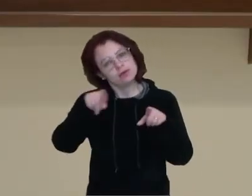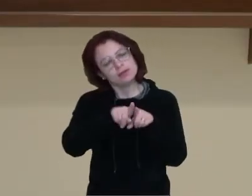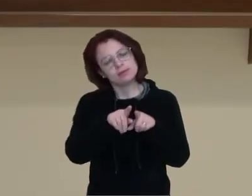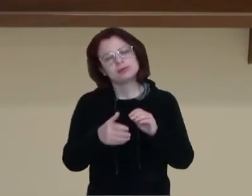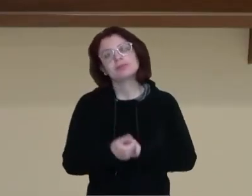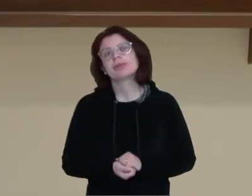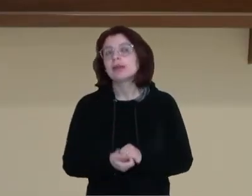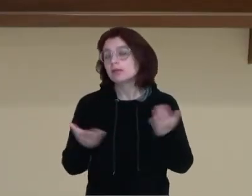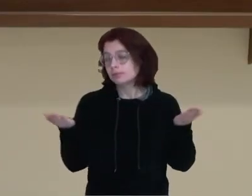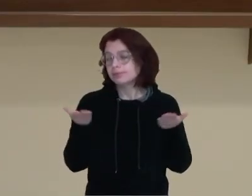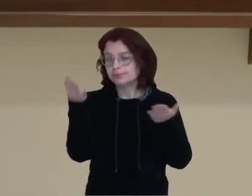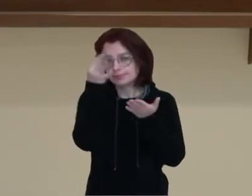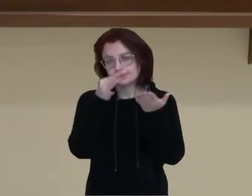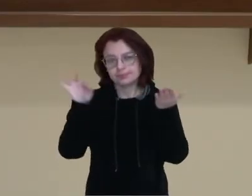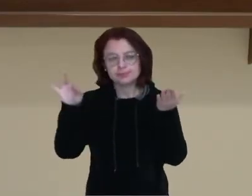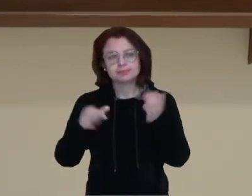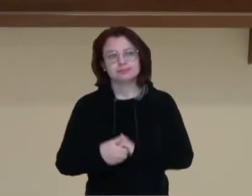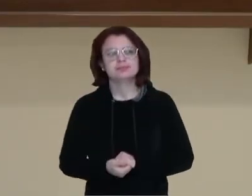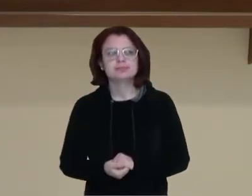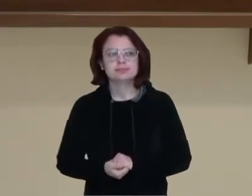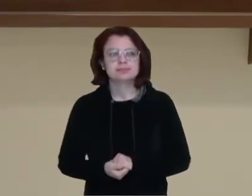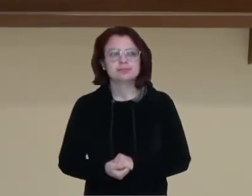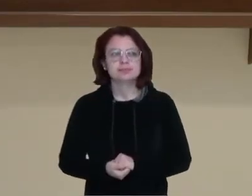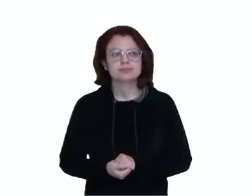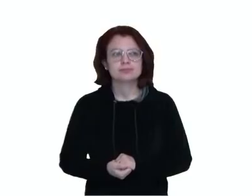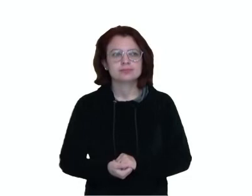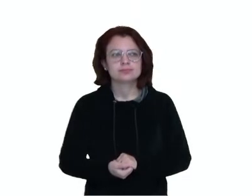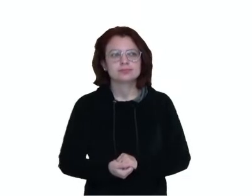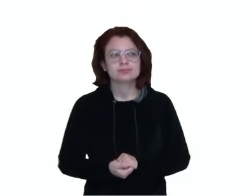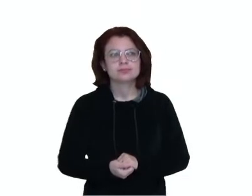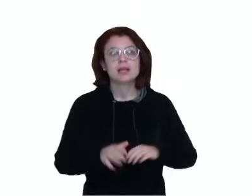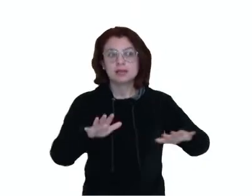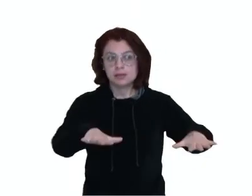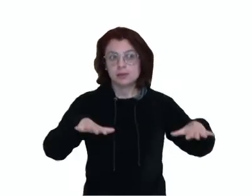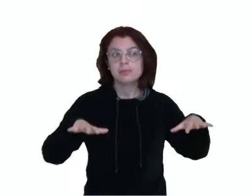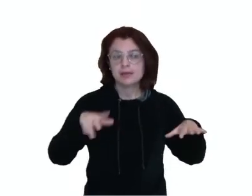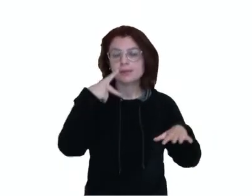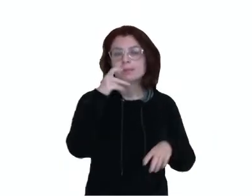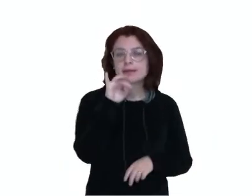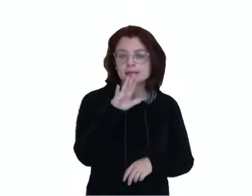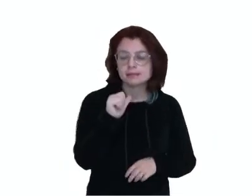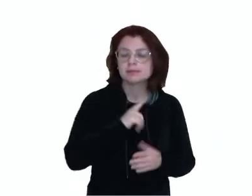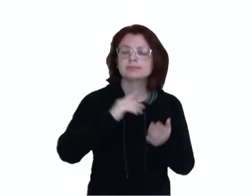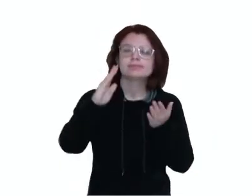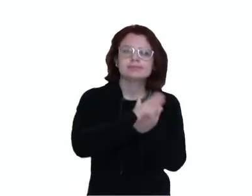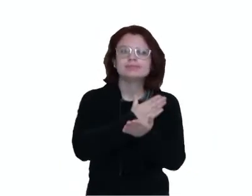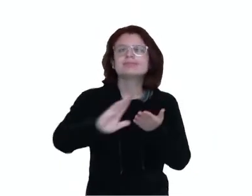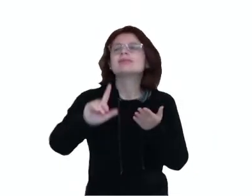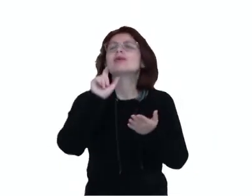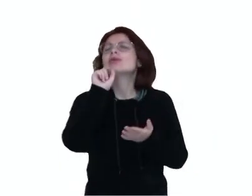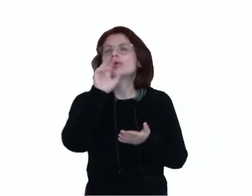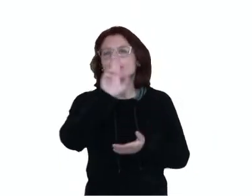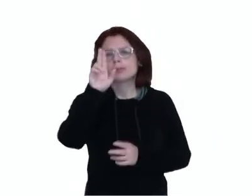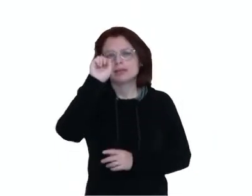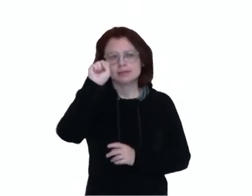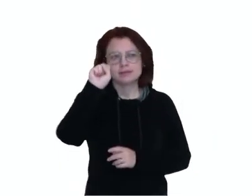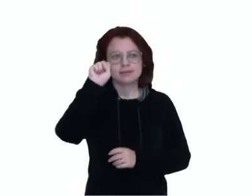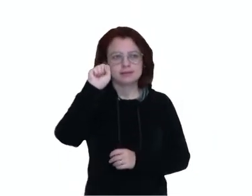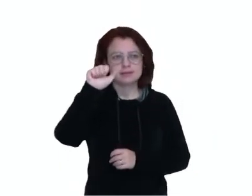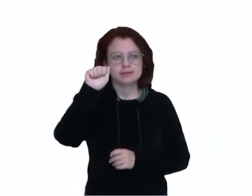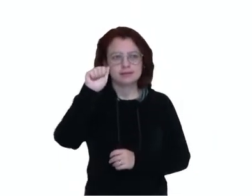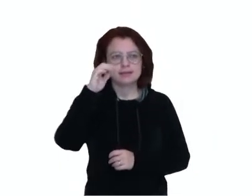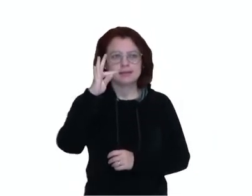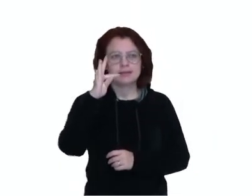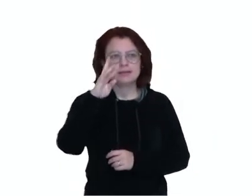Voltamos. Bora lá? O Império Persa foi dividido em satrápias, né? Uma espécie de administração, não uma província, né? Vamos dizer, uma